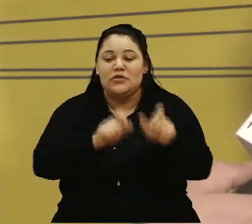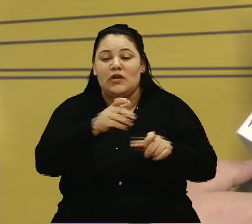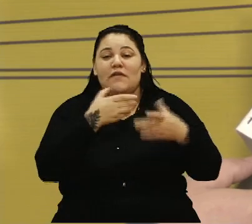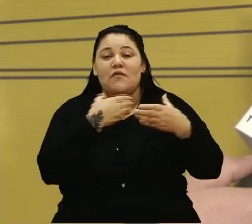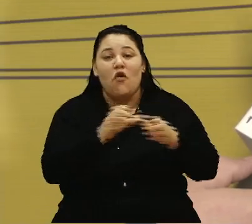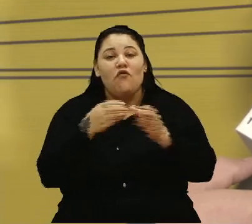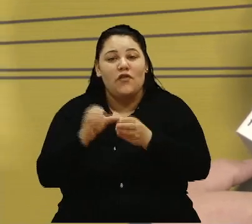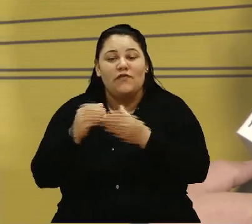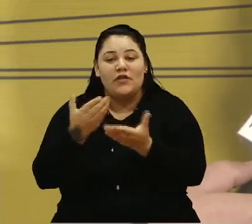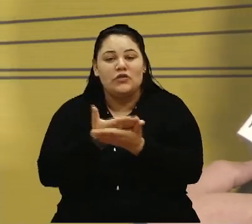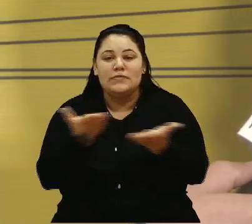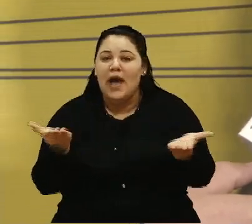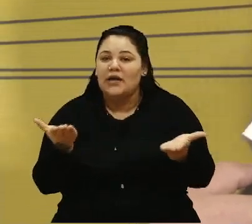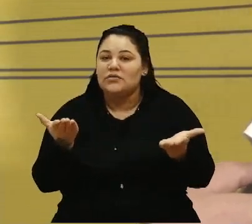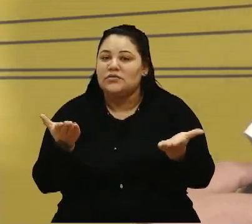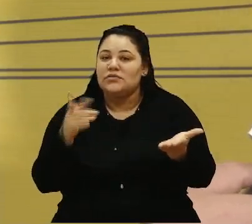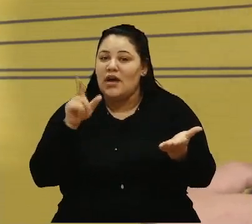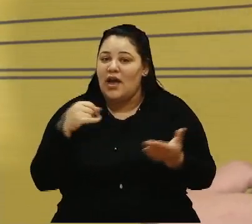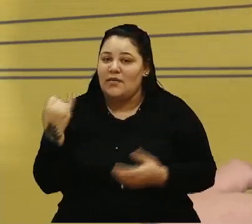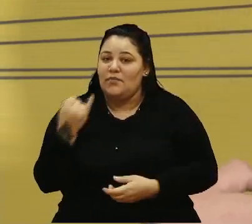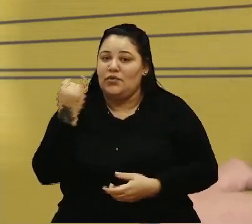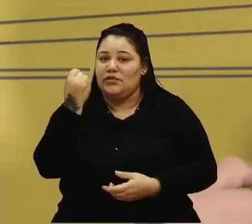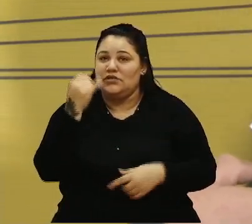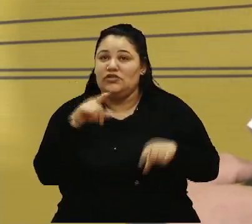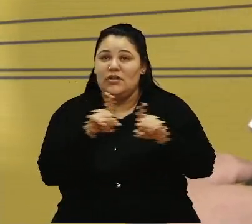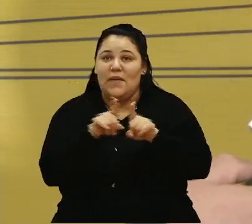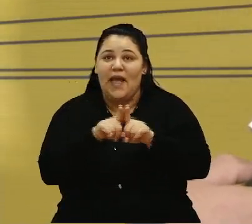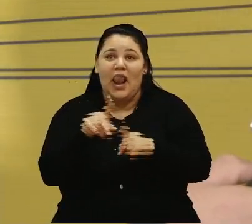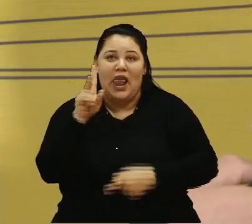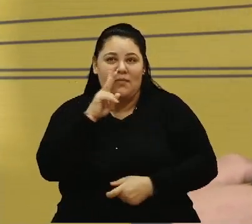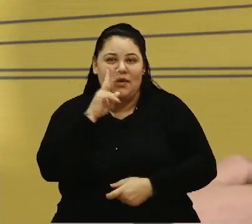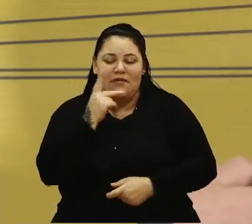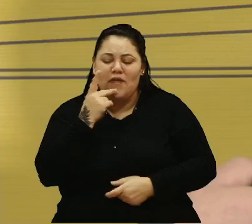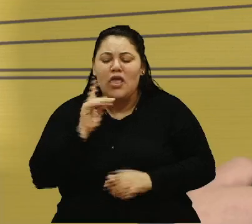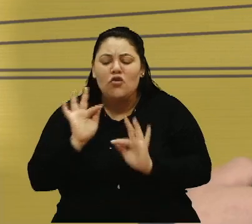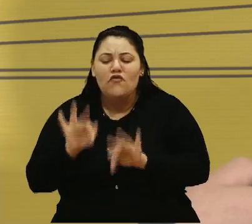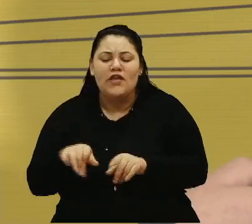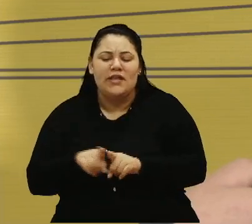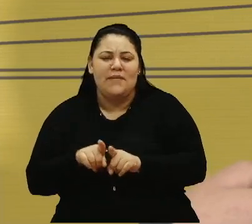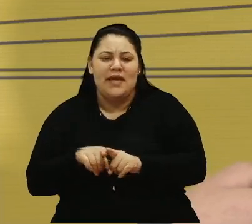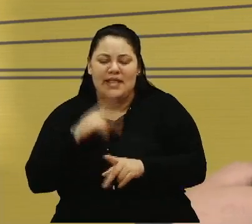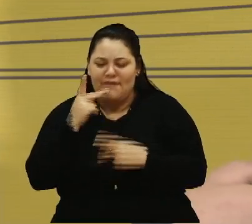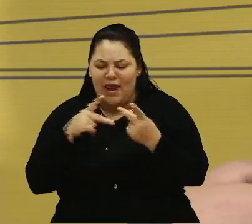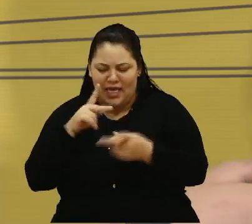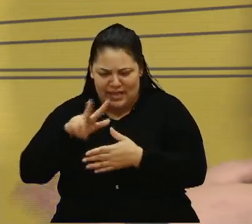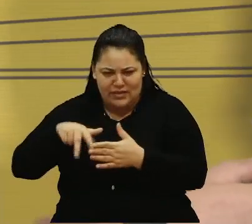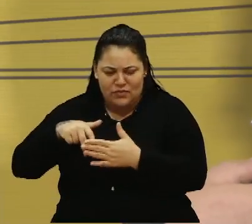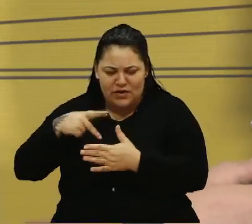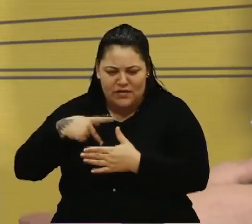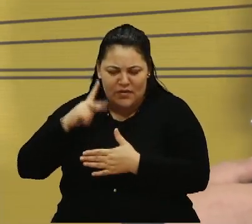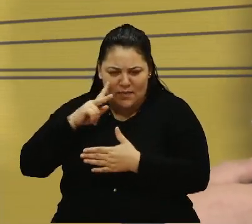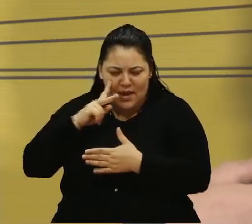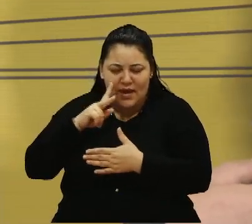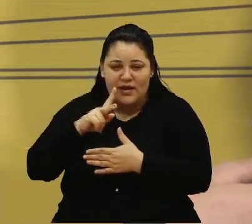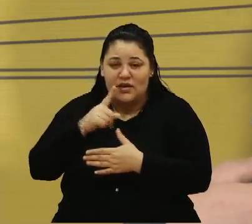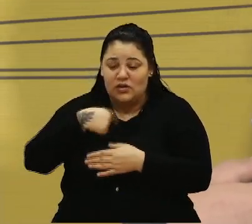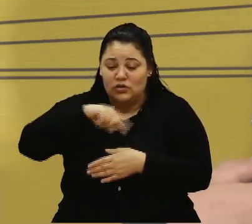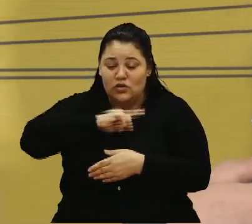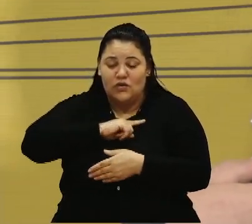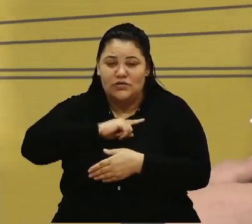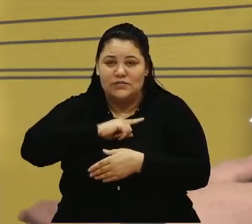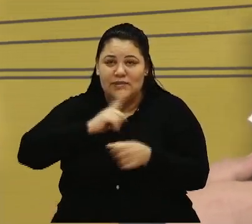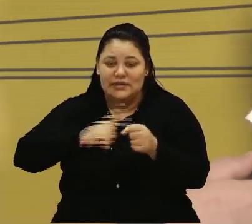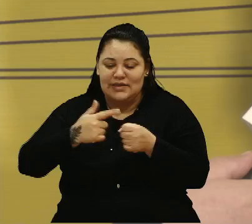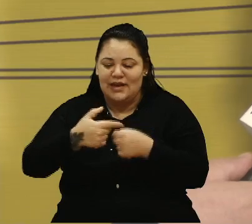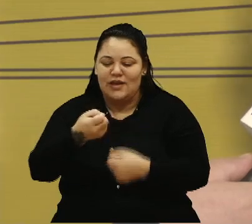espaço. E é importante também lembrar, que eu falei bem no finalzinho da minha fala, gente, somos a cidade da